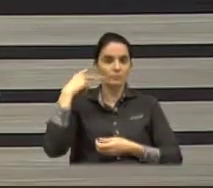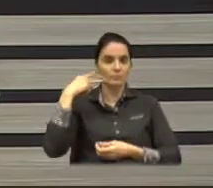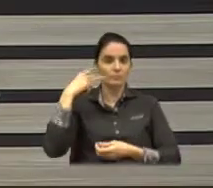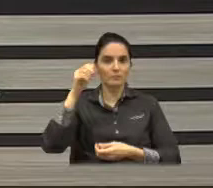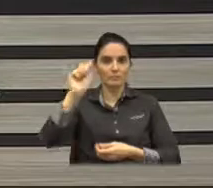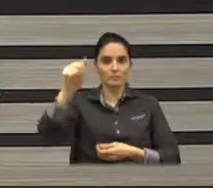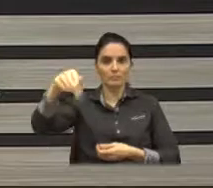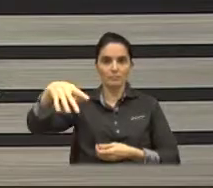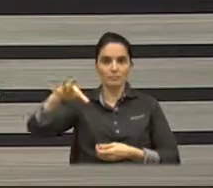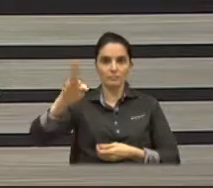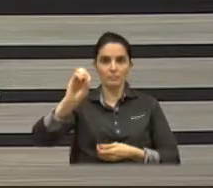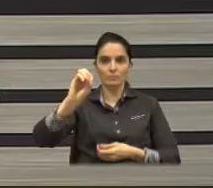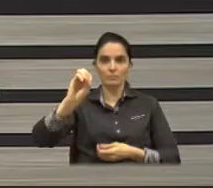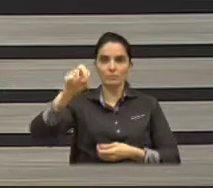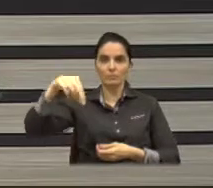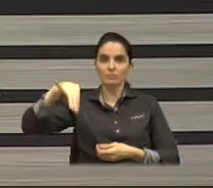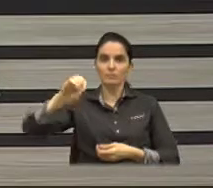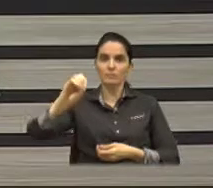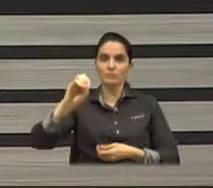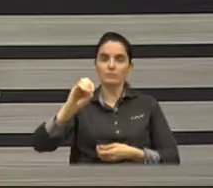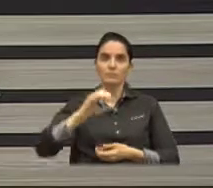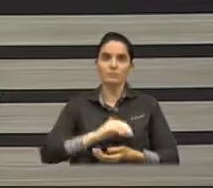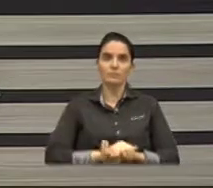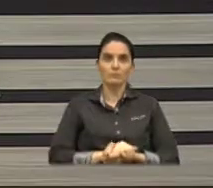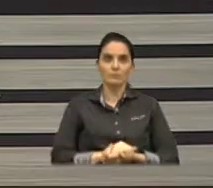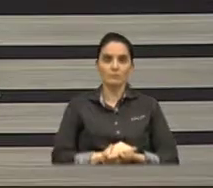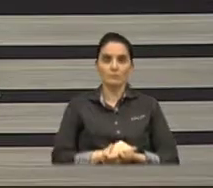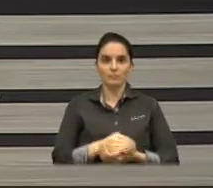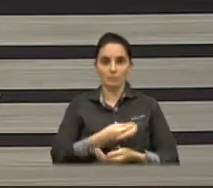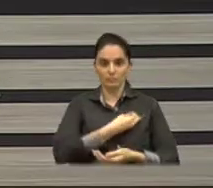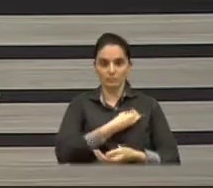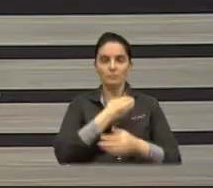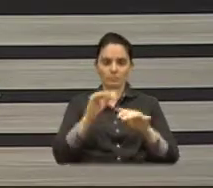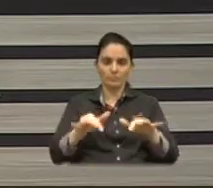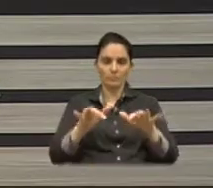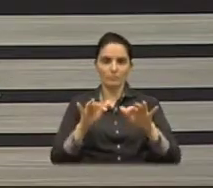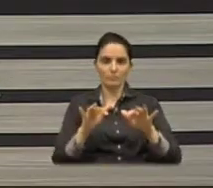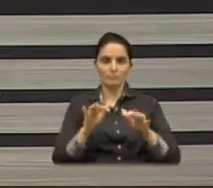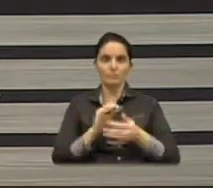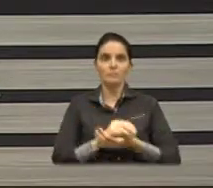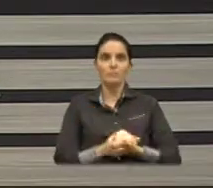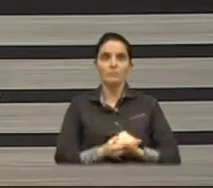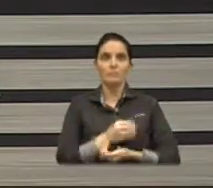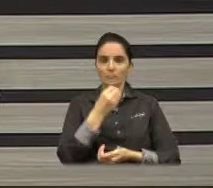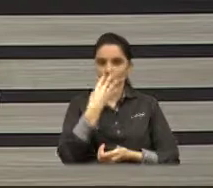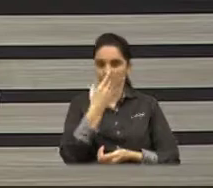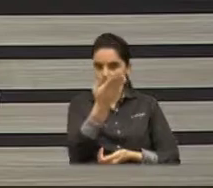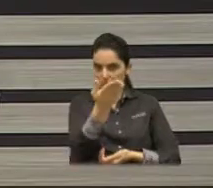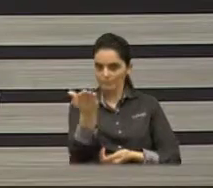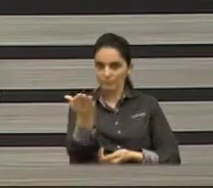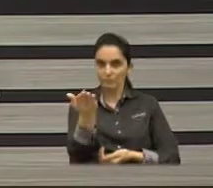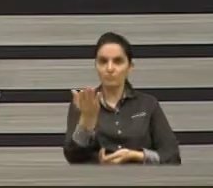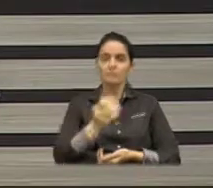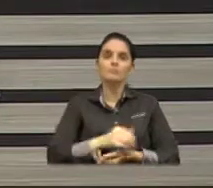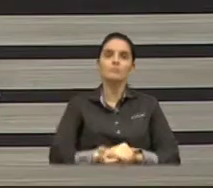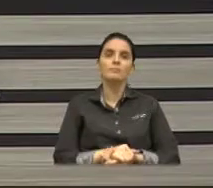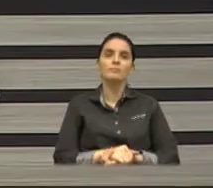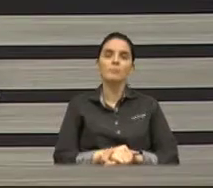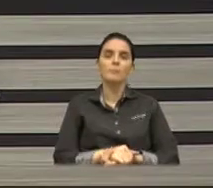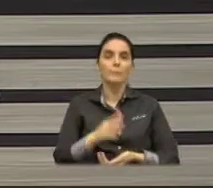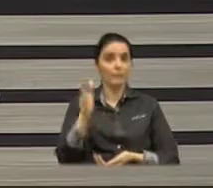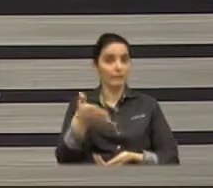o Piuí, pela presença aqui no plenário da Câmara Municipal de Limeira. Seja bem-vindo, Piuí.